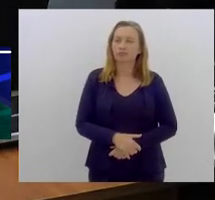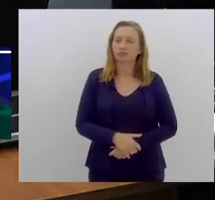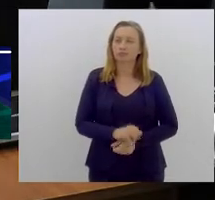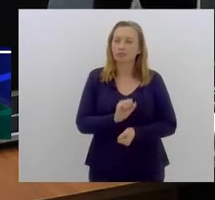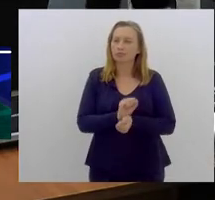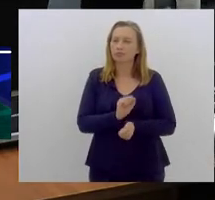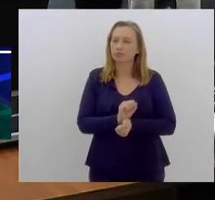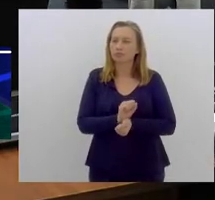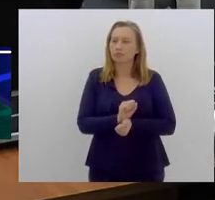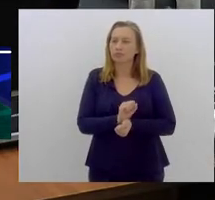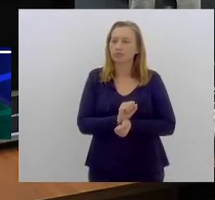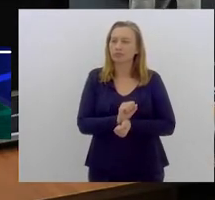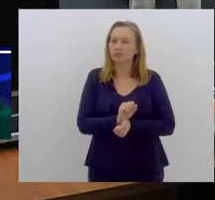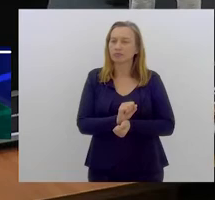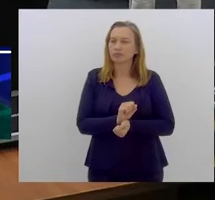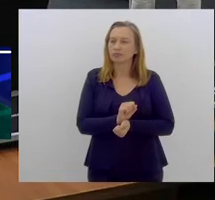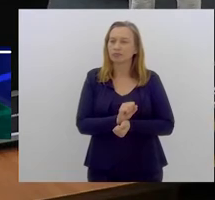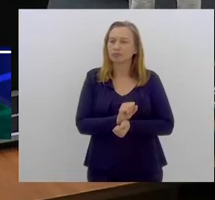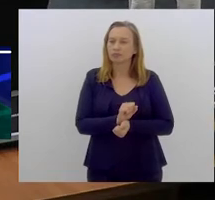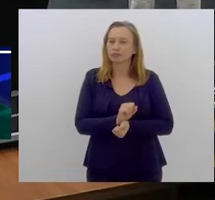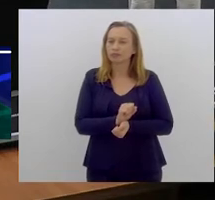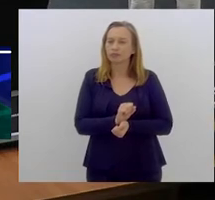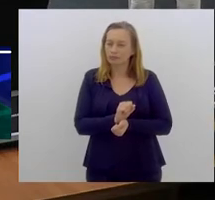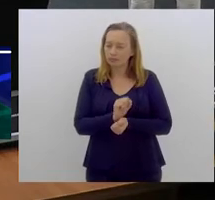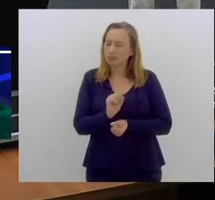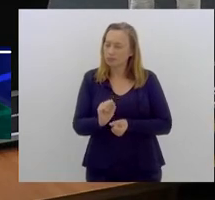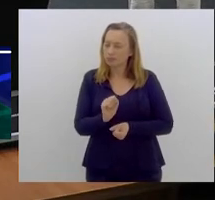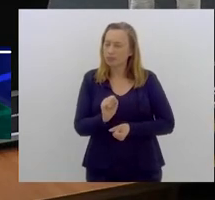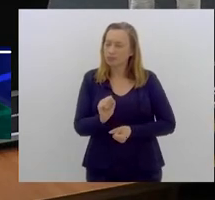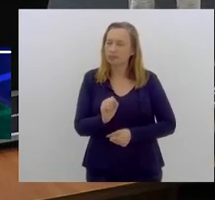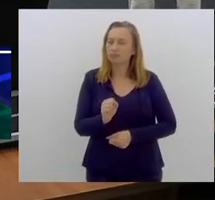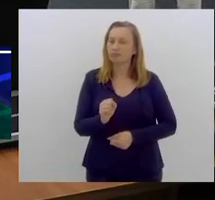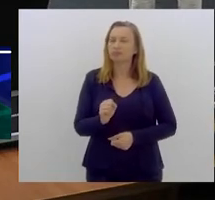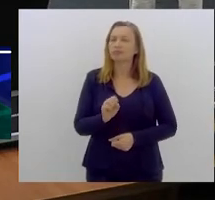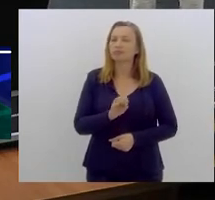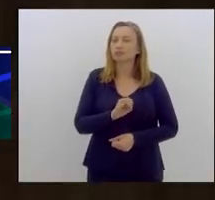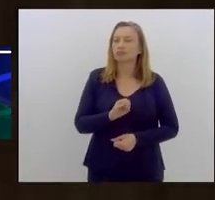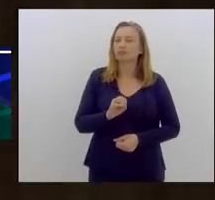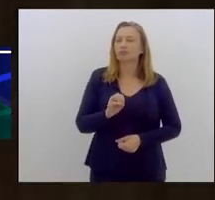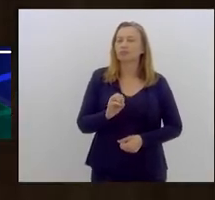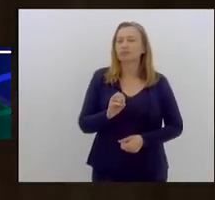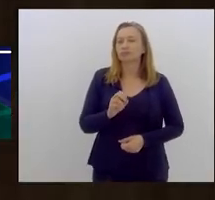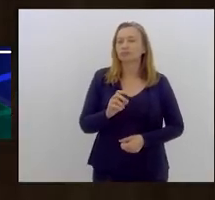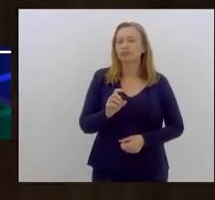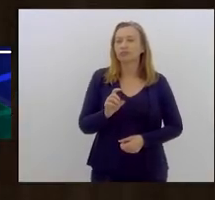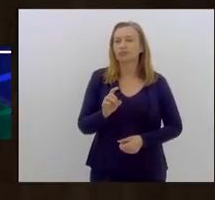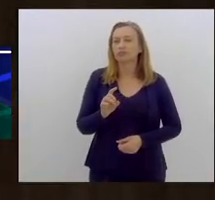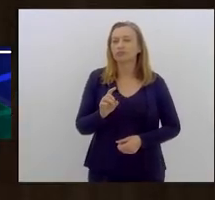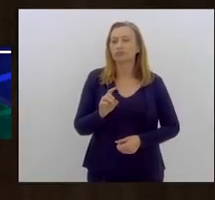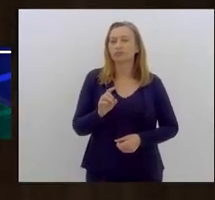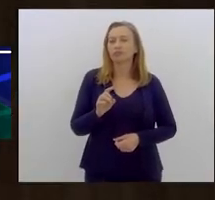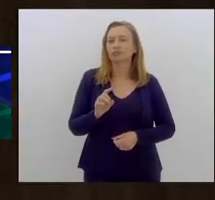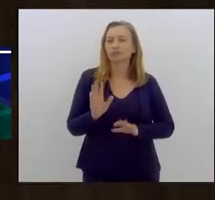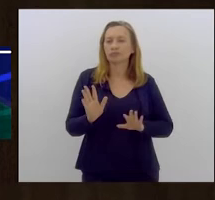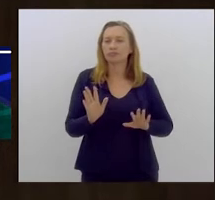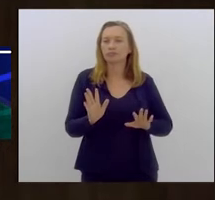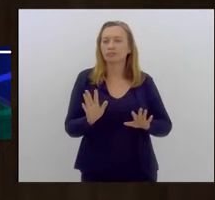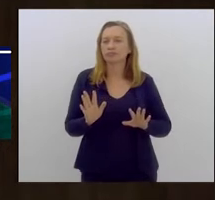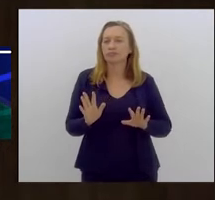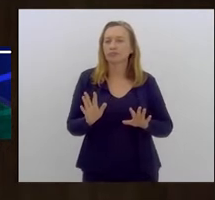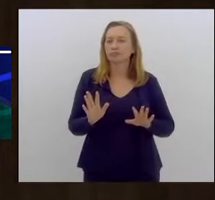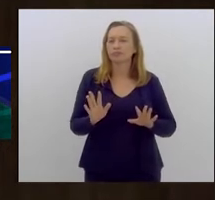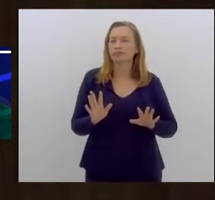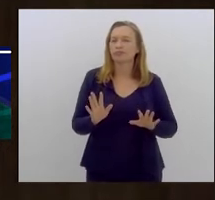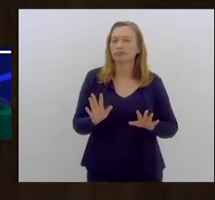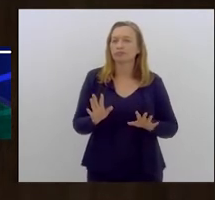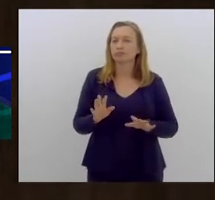Peraí, Valdec. Está aberto. Alô, sim. É só para... Opa, está